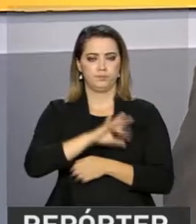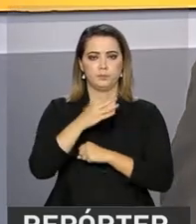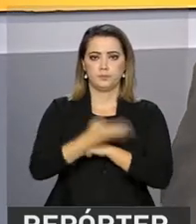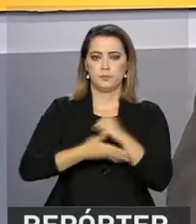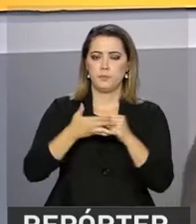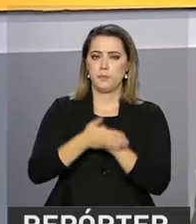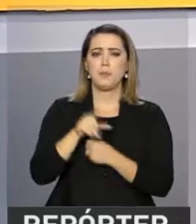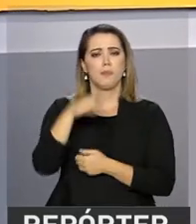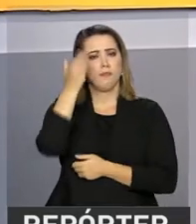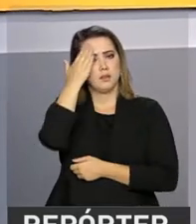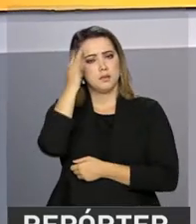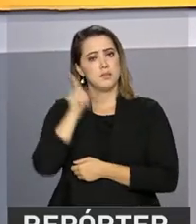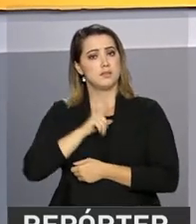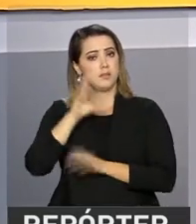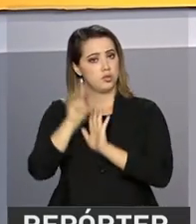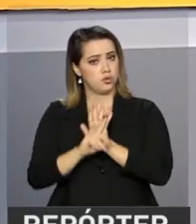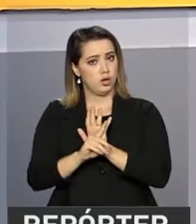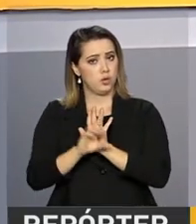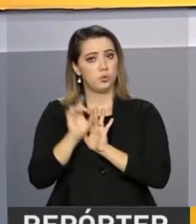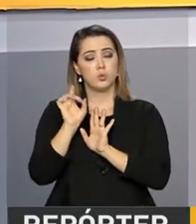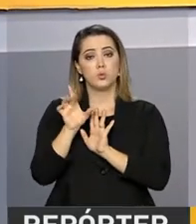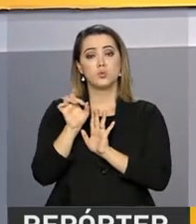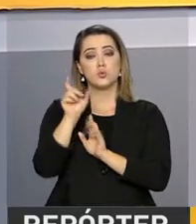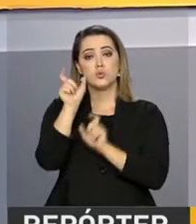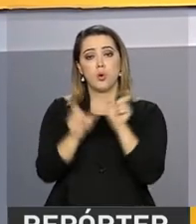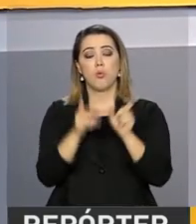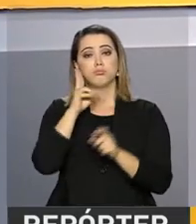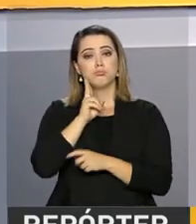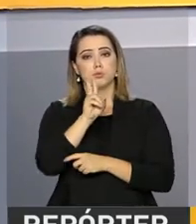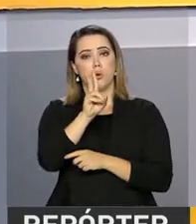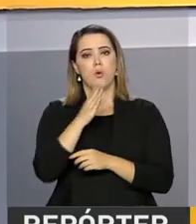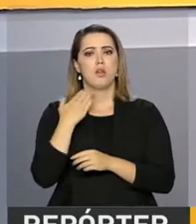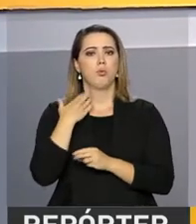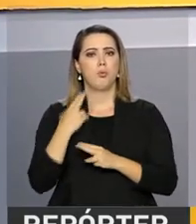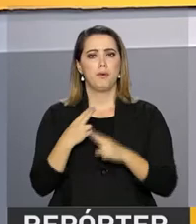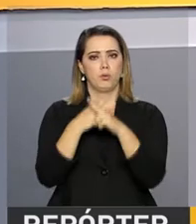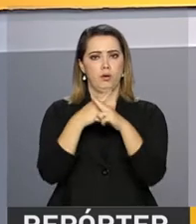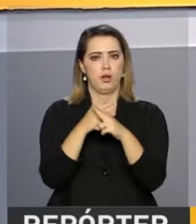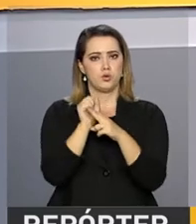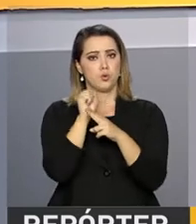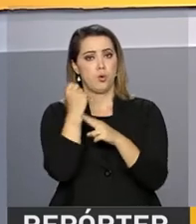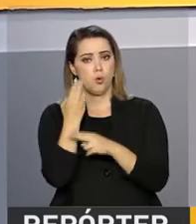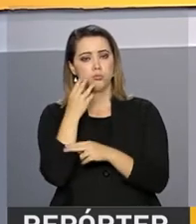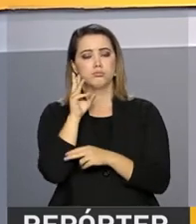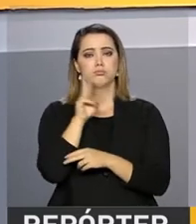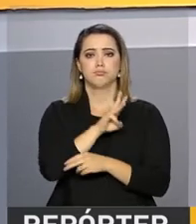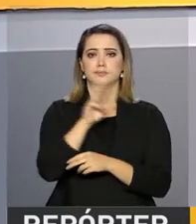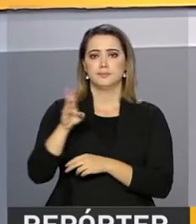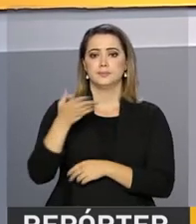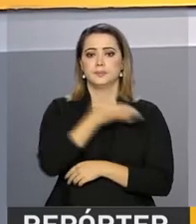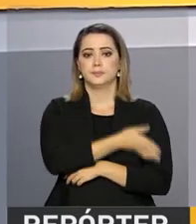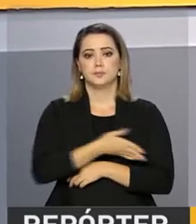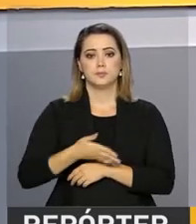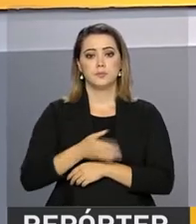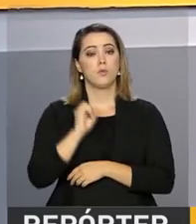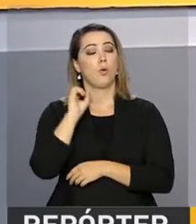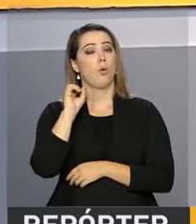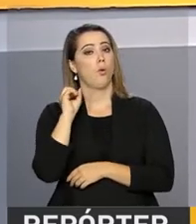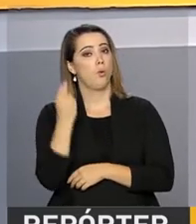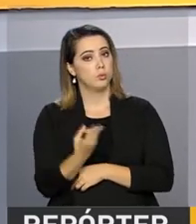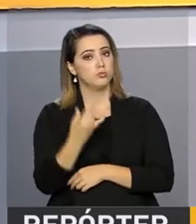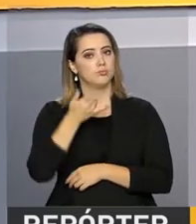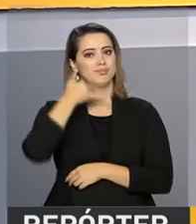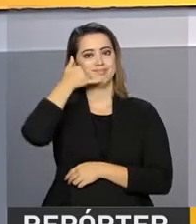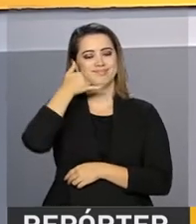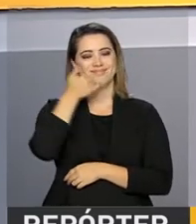saber se têm direito ao abono salarial o trabalhador pode ir a uma agência da caixa consultar a página do banco na internet ou então ligar